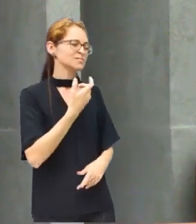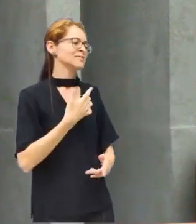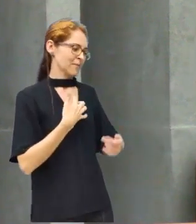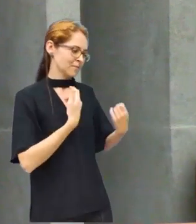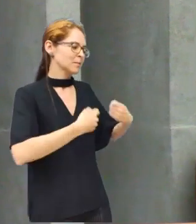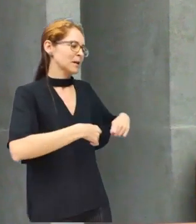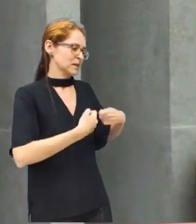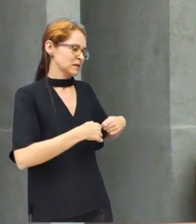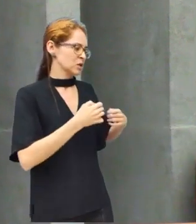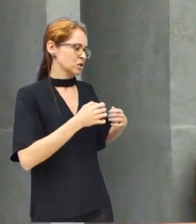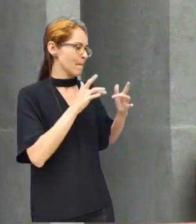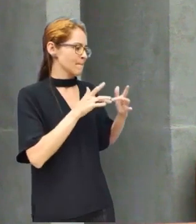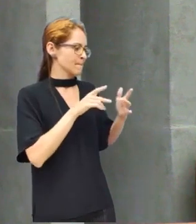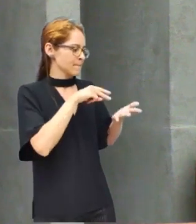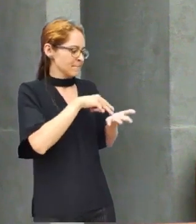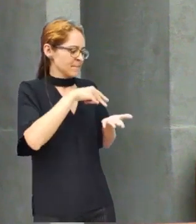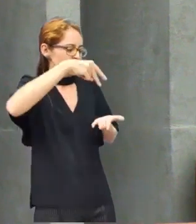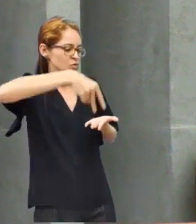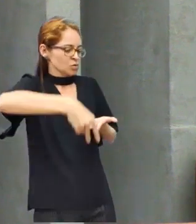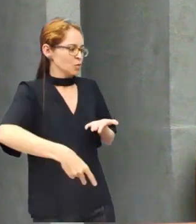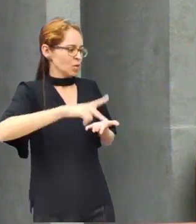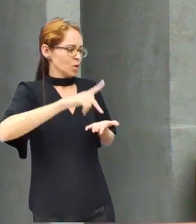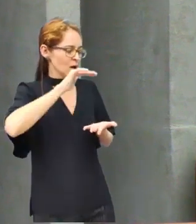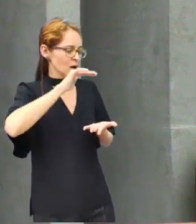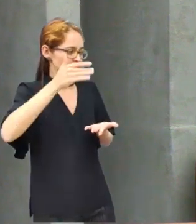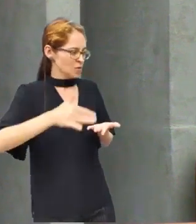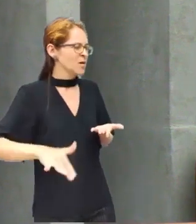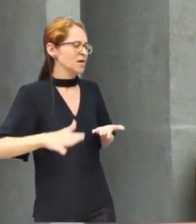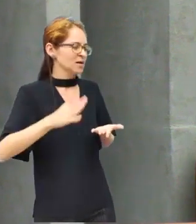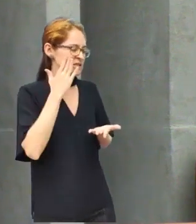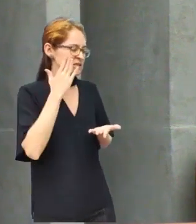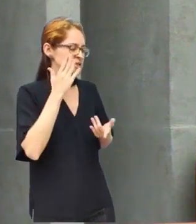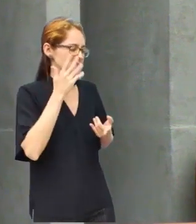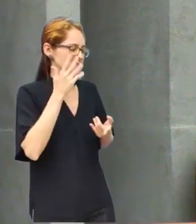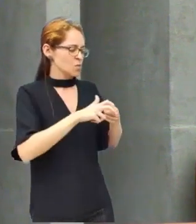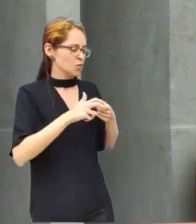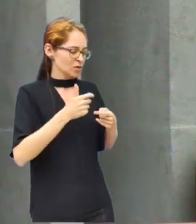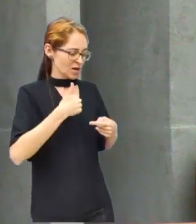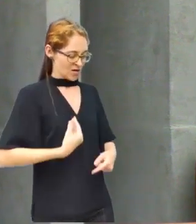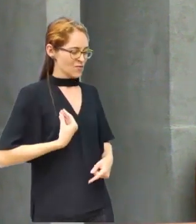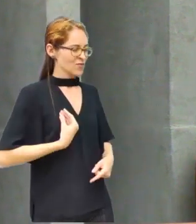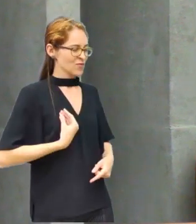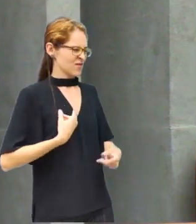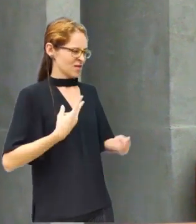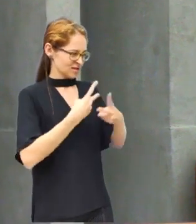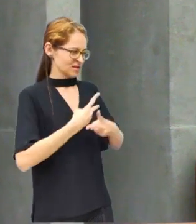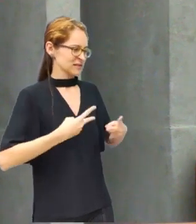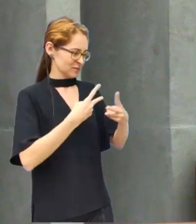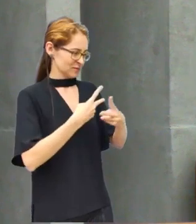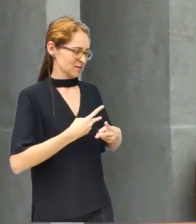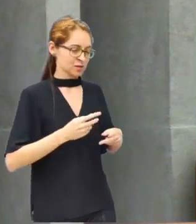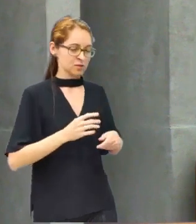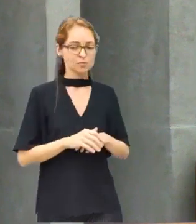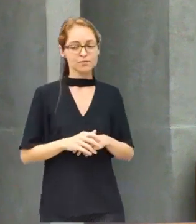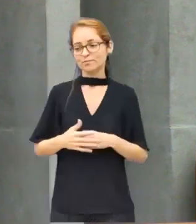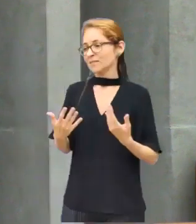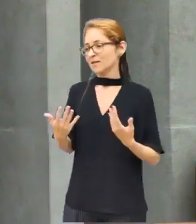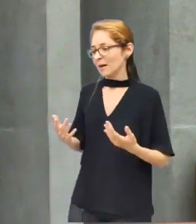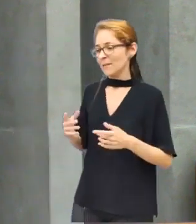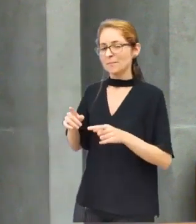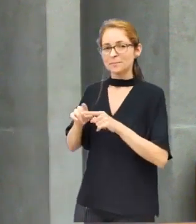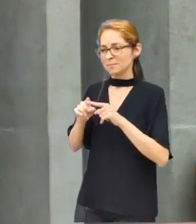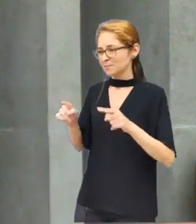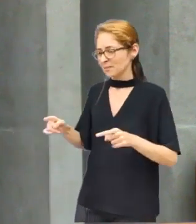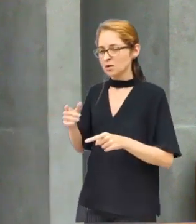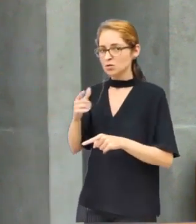ao mar, e o mar se aquietará, porque eu sei que por minha causa vos sobreveio esta grande tempestade. Entretanto, os